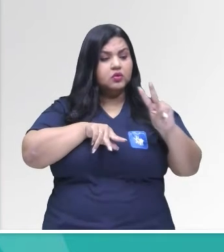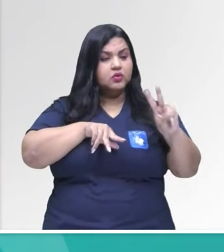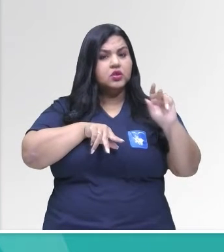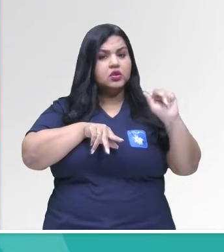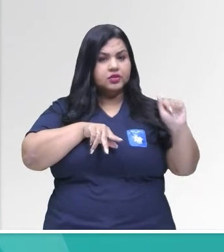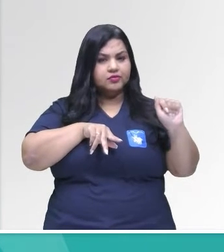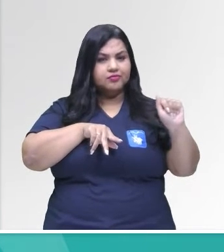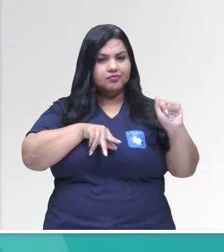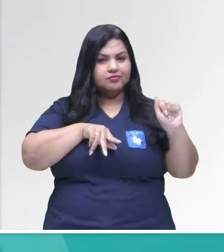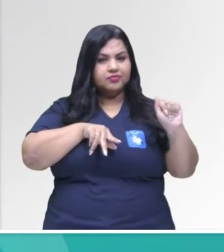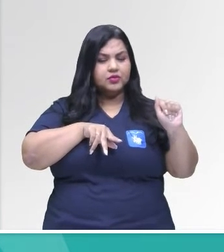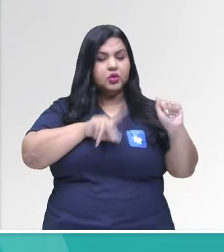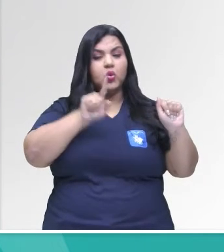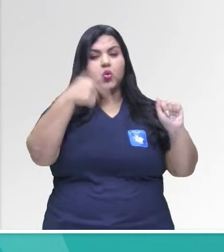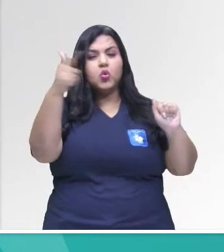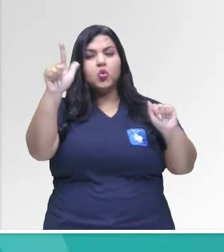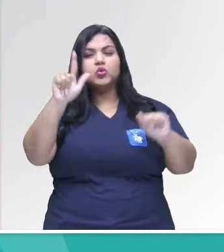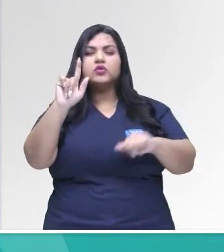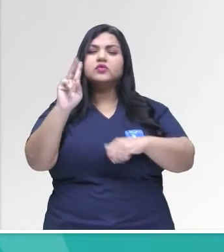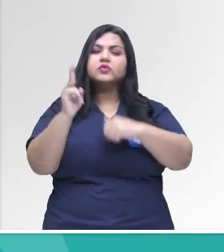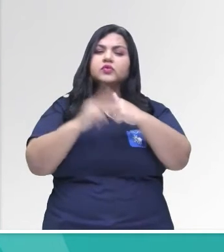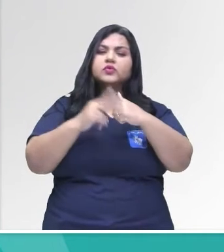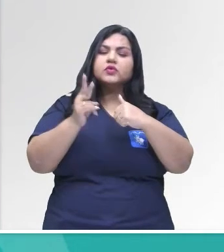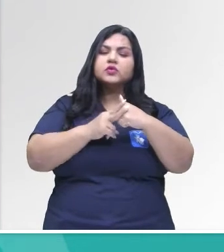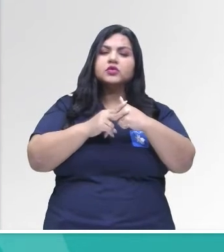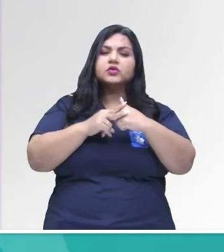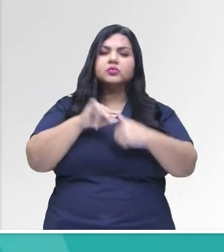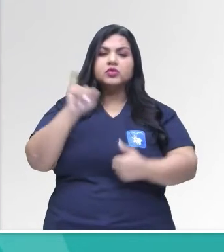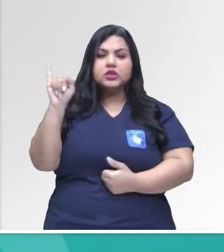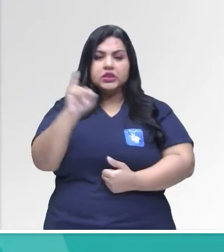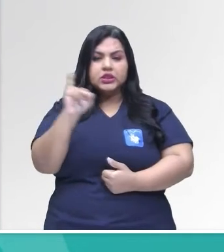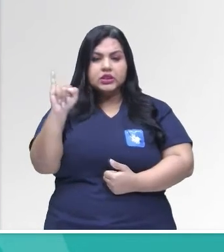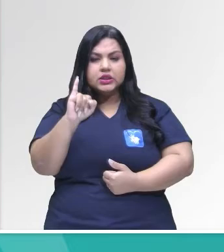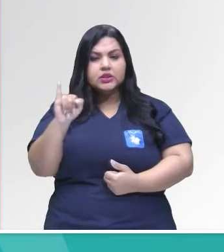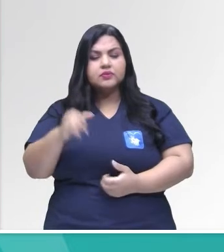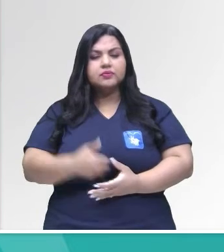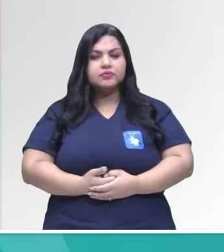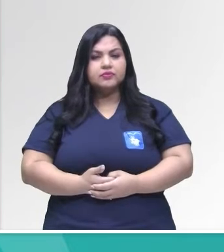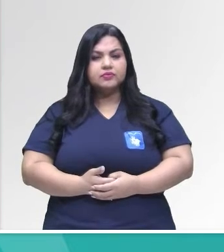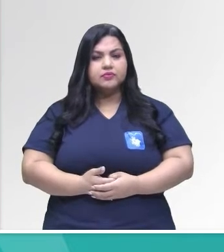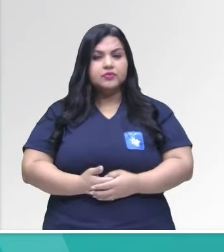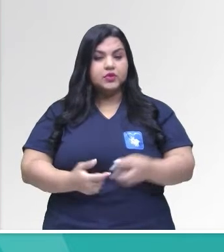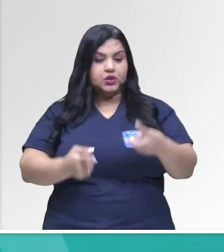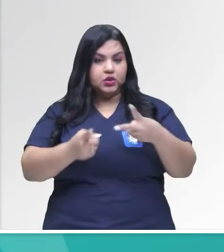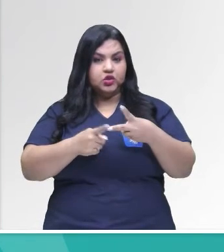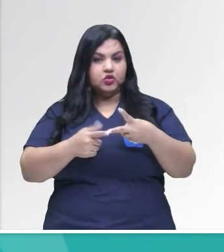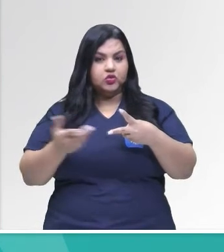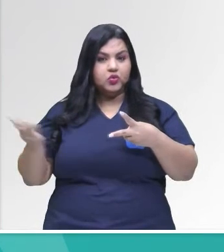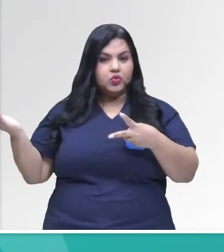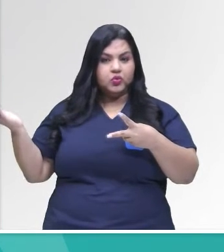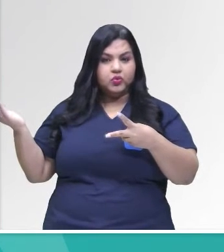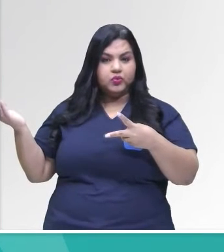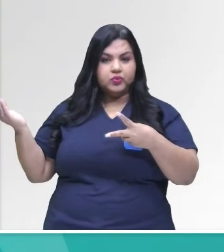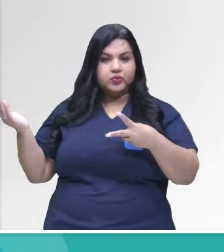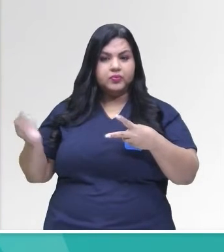been. Outro verbo irregular, go, passado dele,